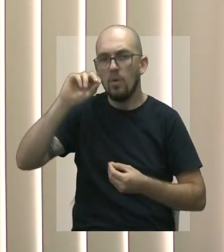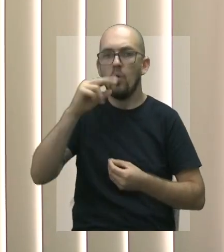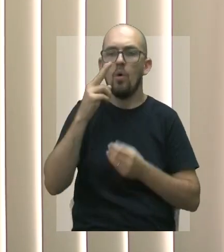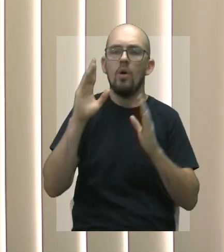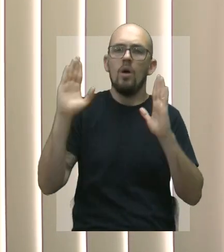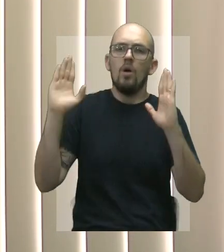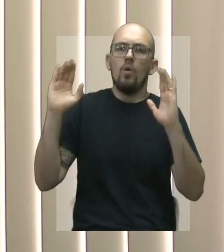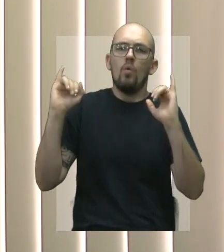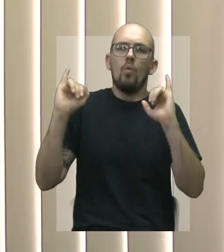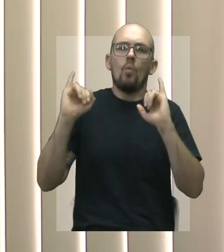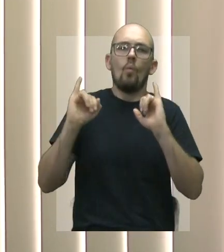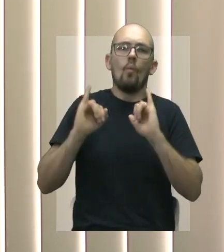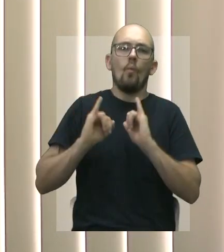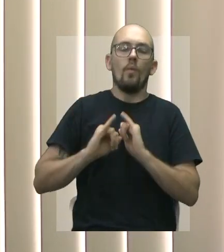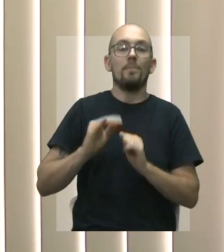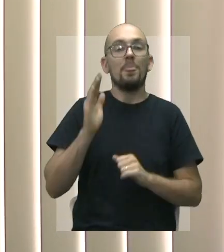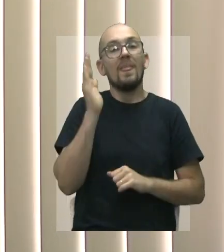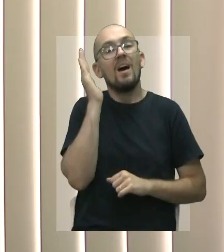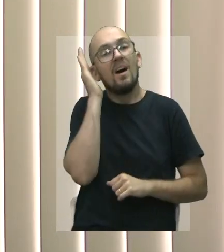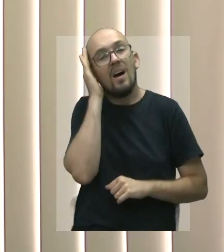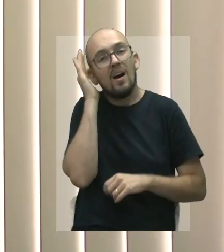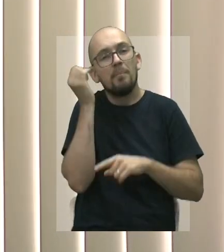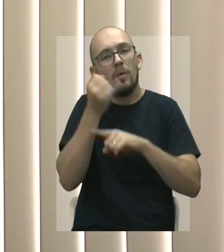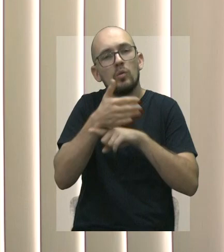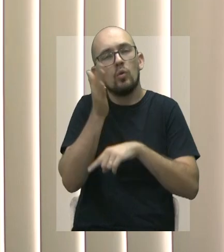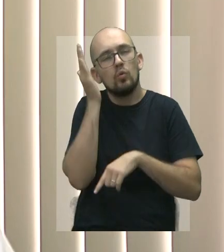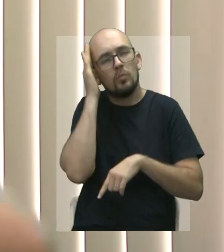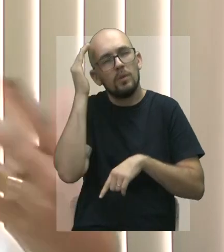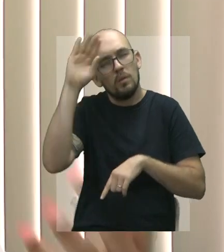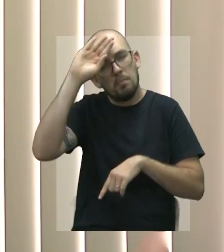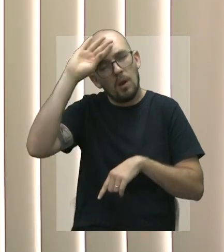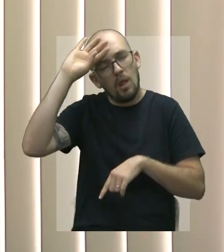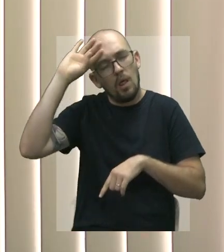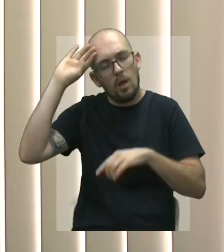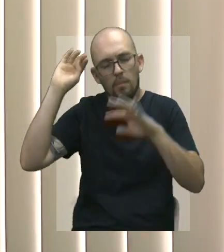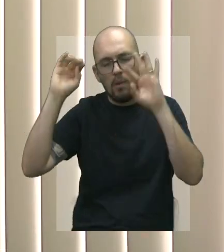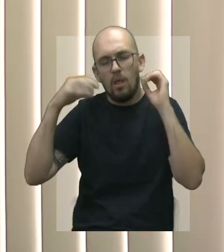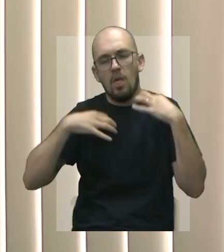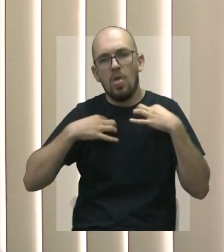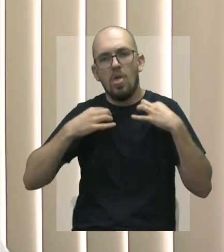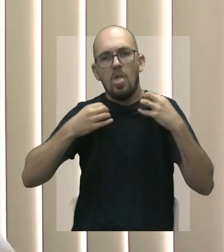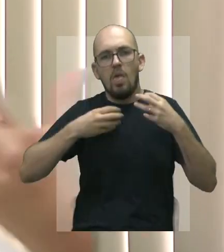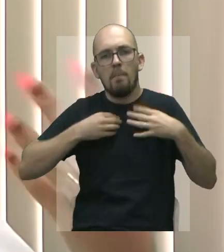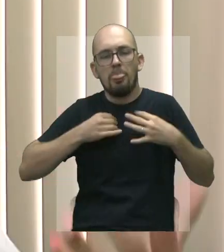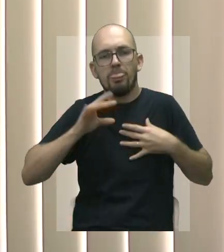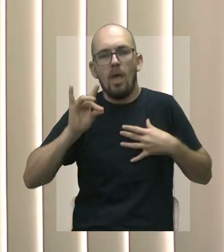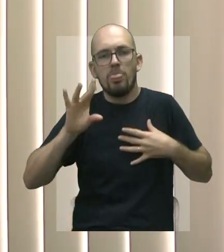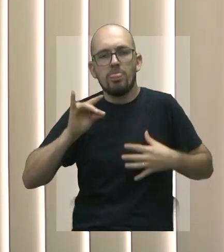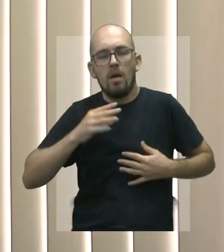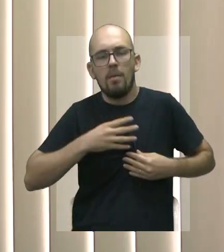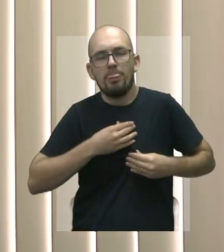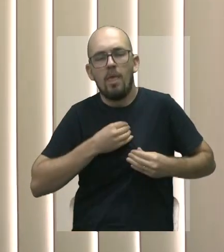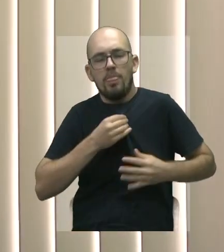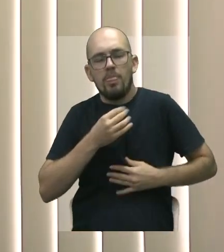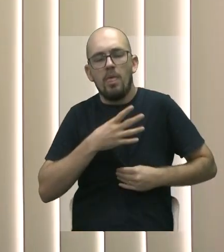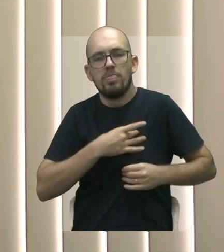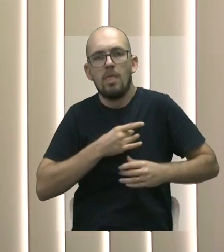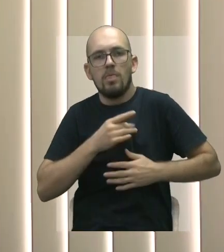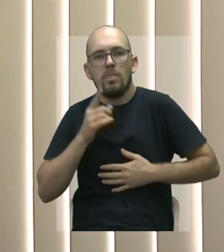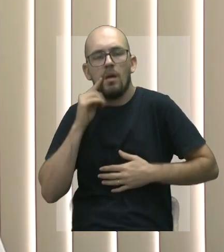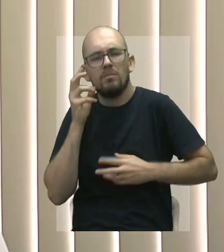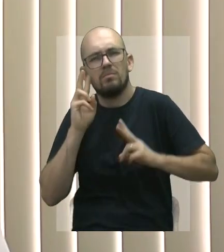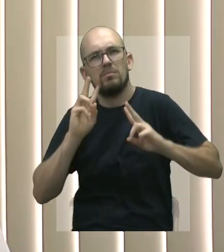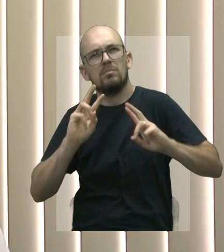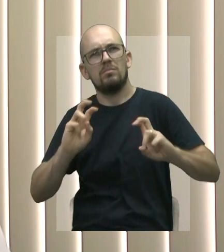sudorese noturna excessiva. Então ele relata ao adolescente que ele precisa trocar a camiseta à noite porque ele está transpirando demais e pode